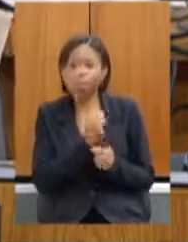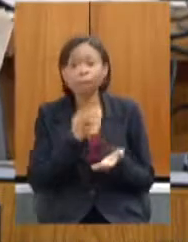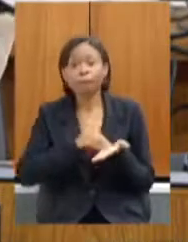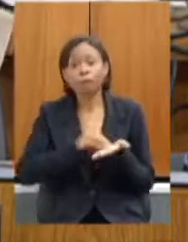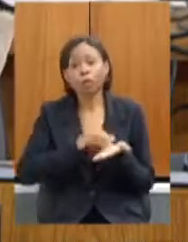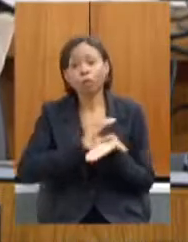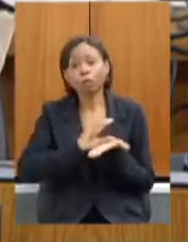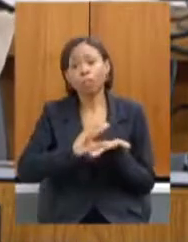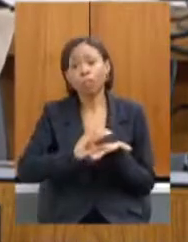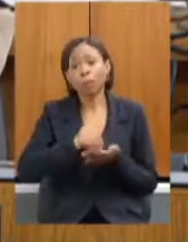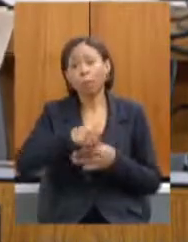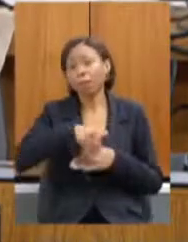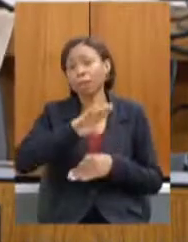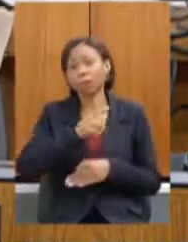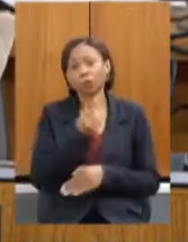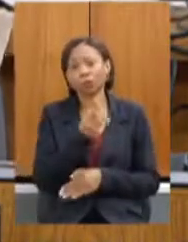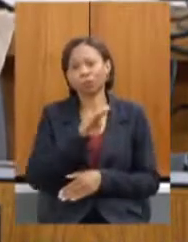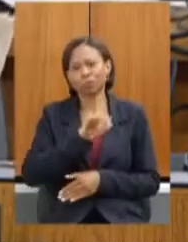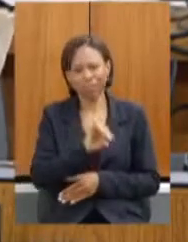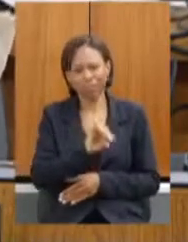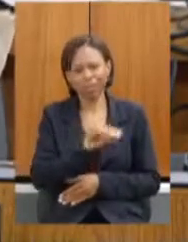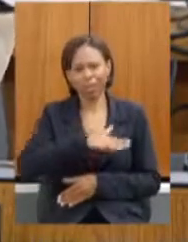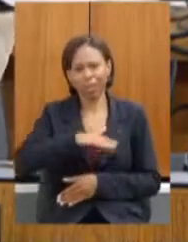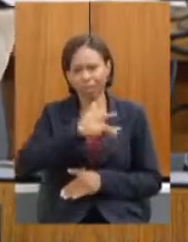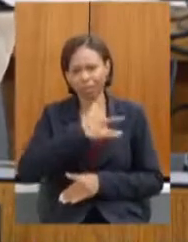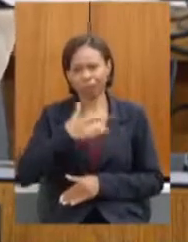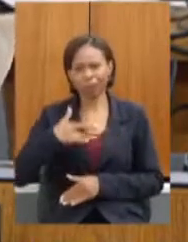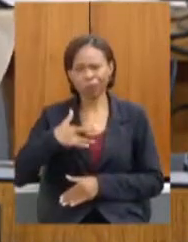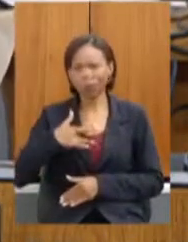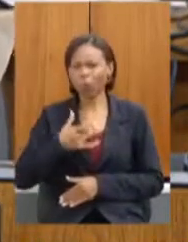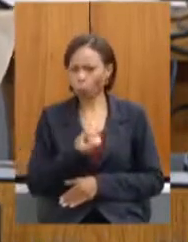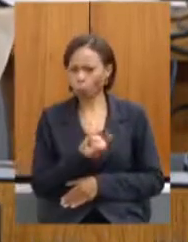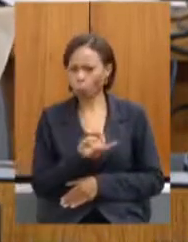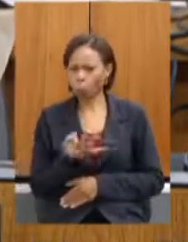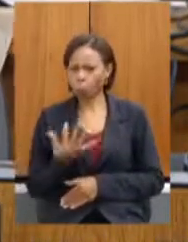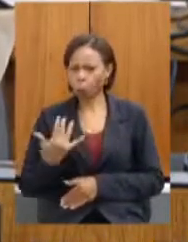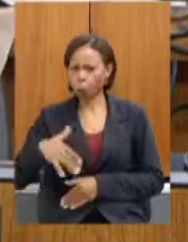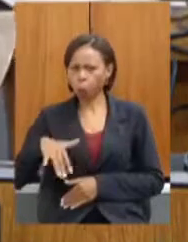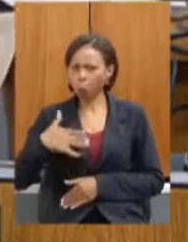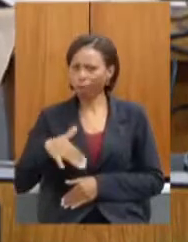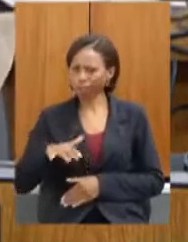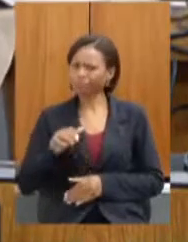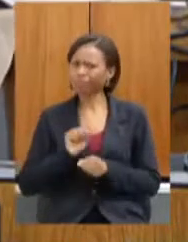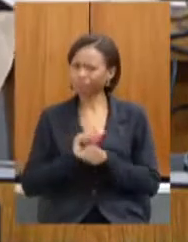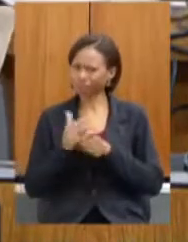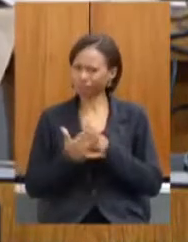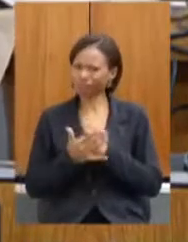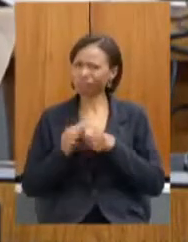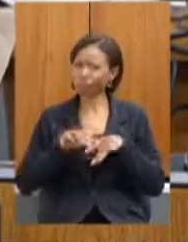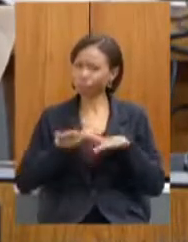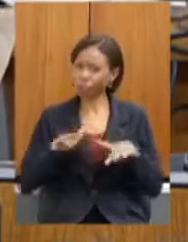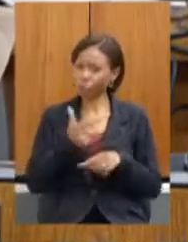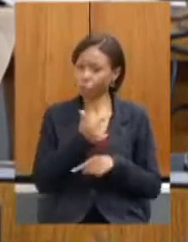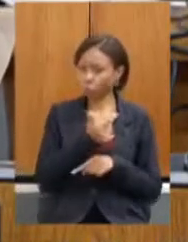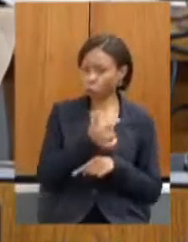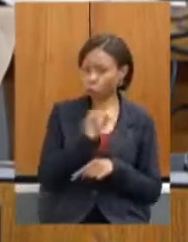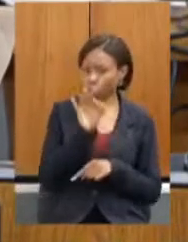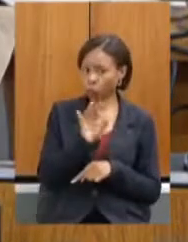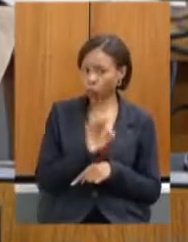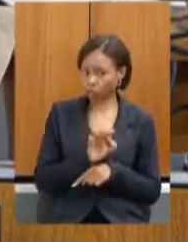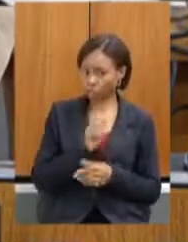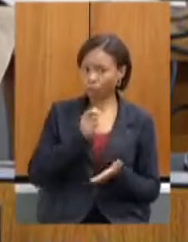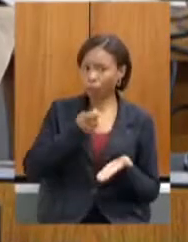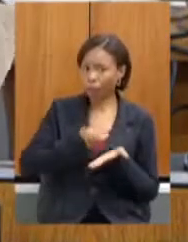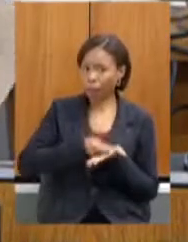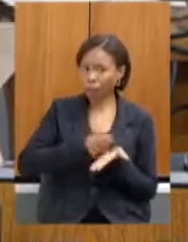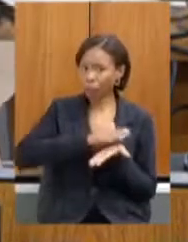um bilhão em saúde eu acho os números graves no momento que uma pandemia como nós estamos enfrentando de doze por cento as despesas pagas